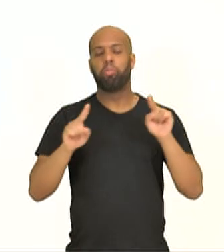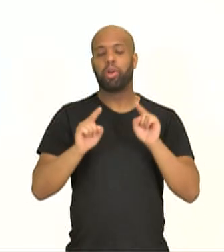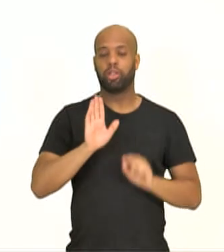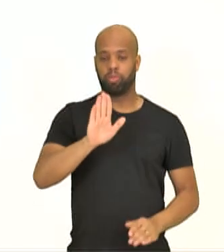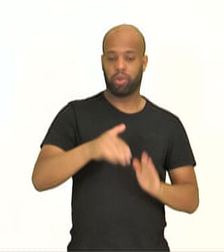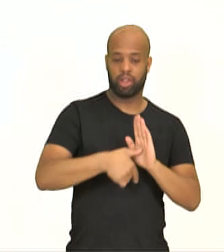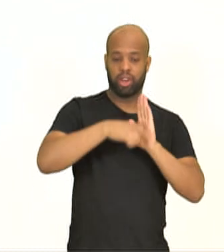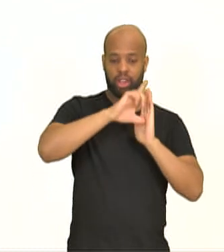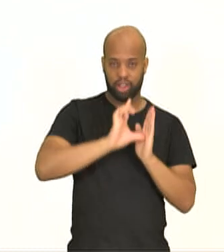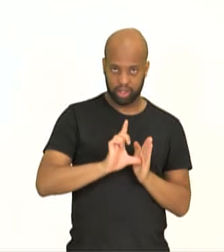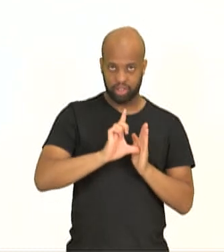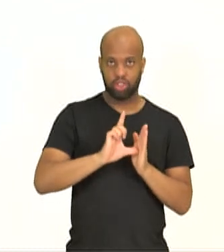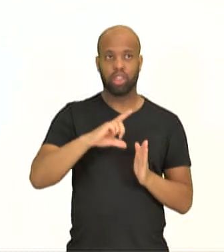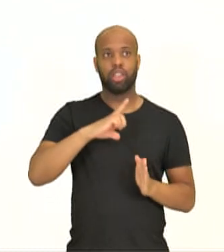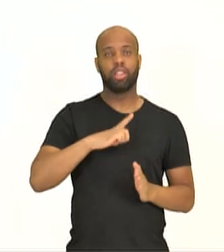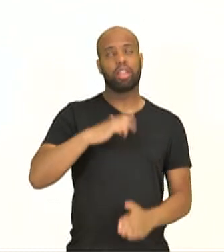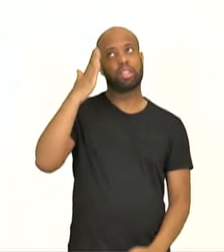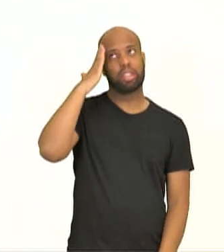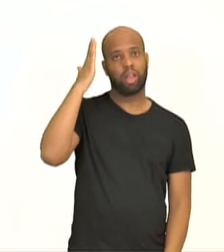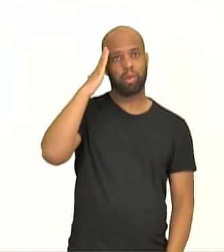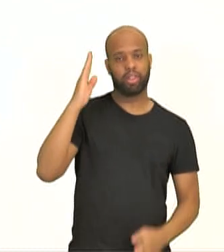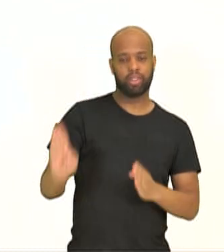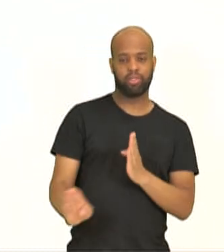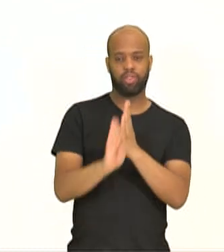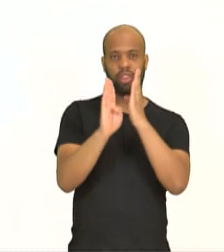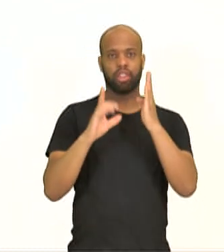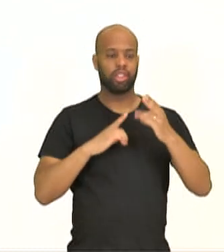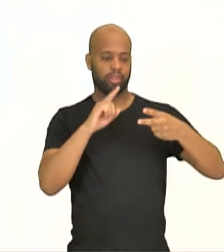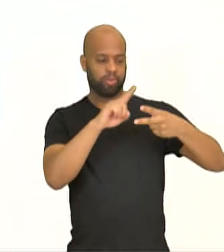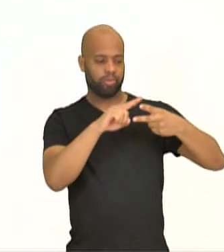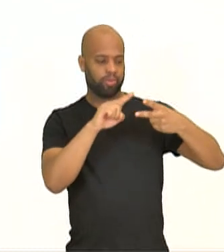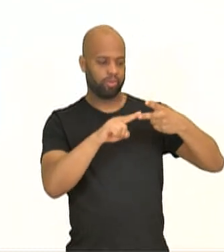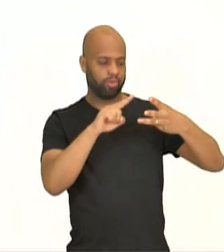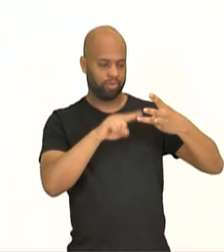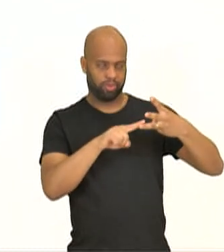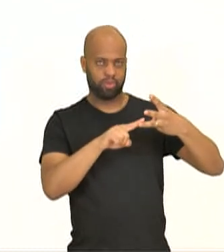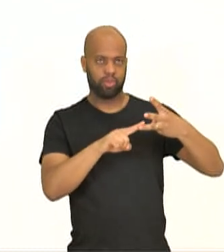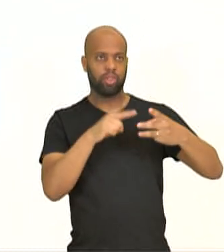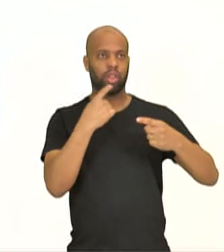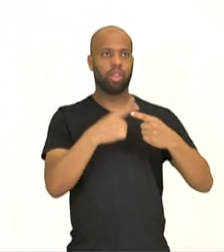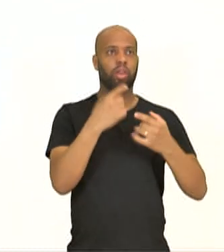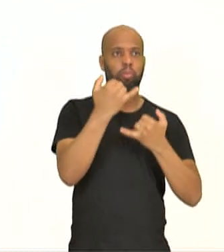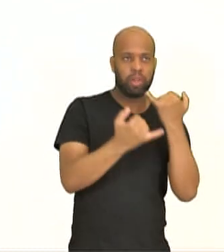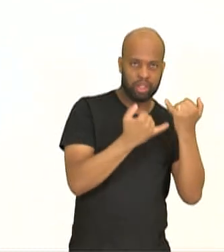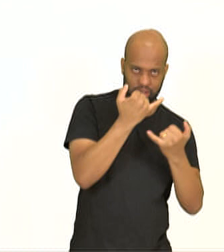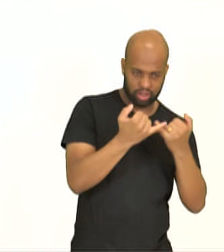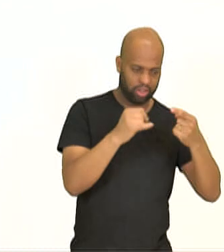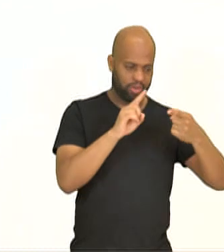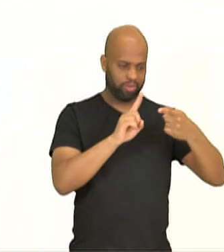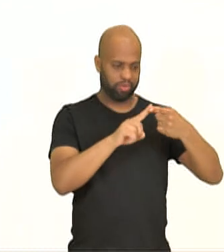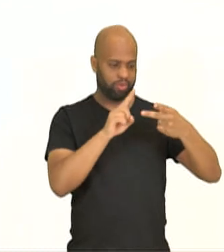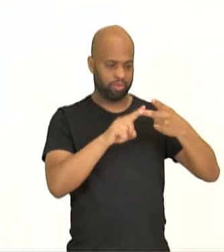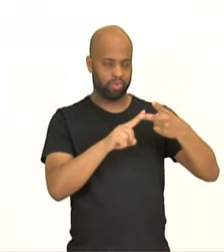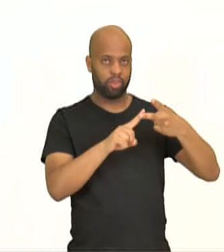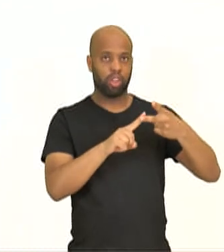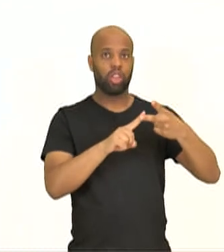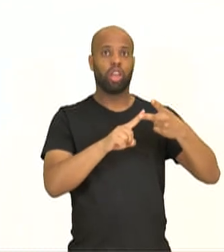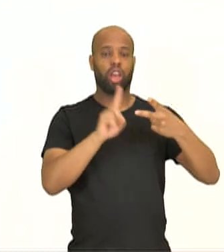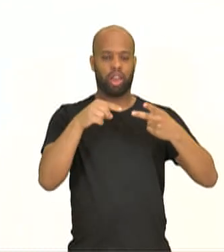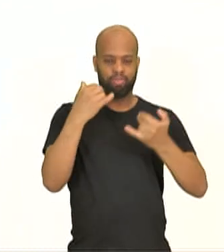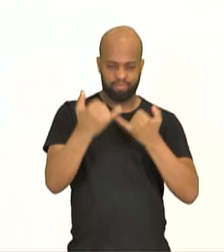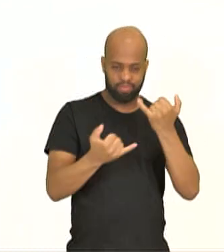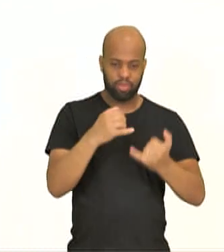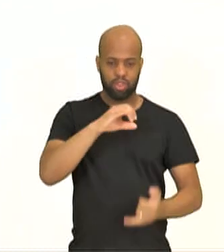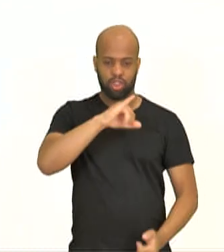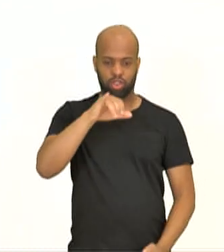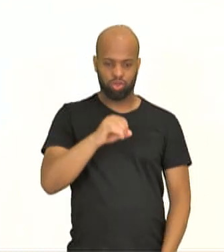antes de mais nada, nós temos que saber identificar essas 3 coisas: brincadeira, jogo ou esporte. O que será que difere